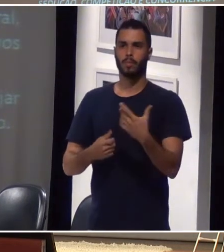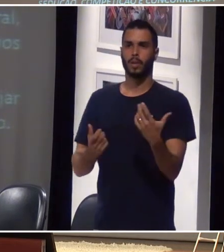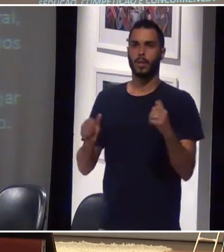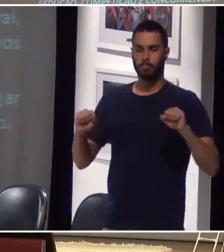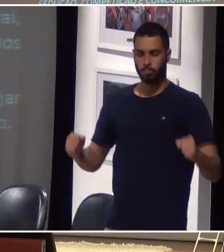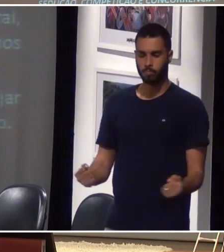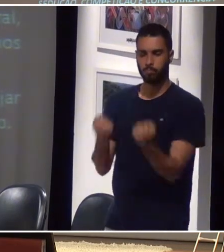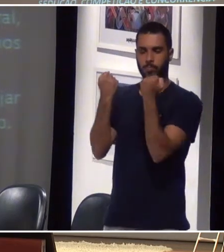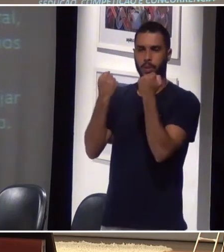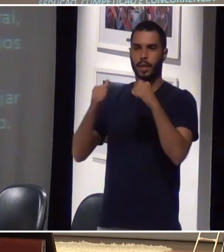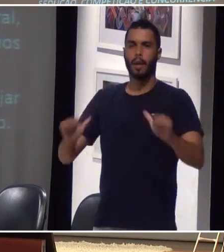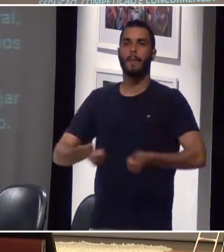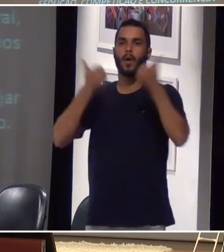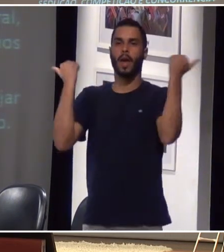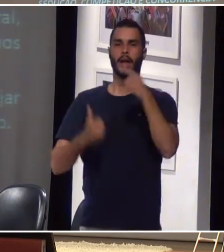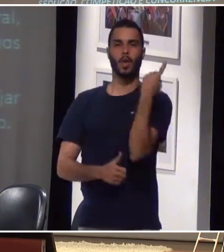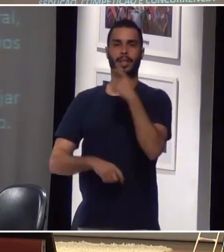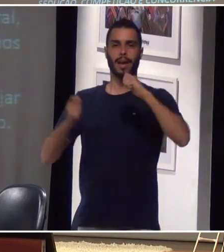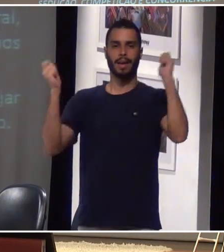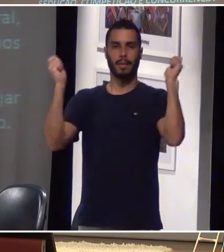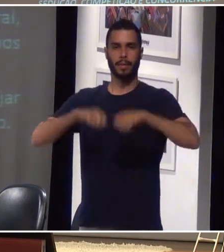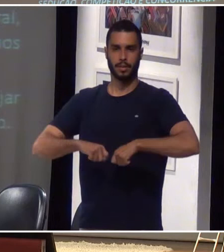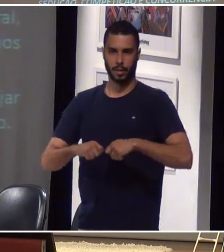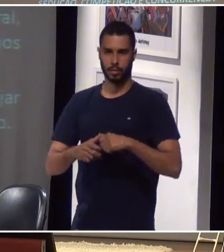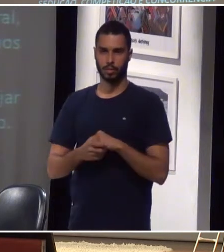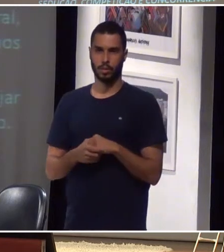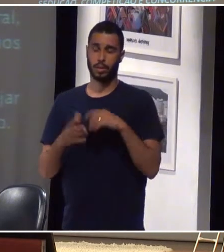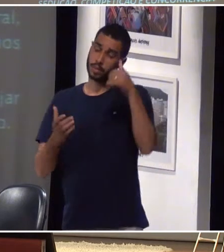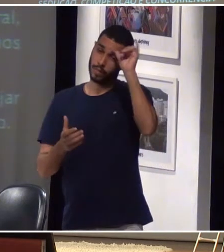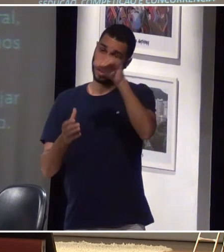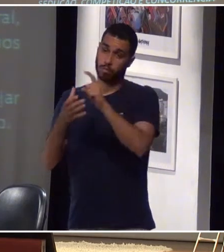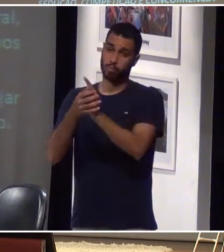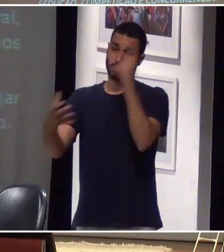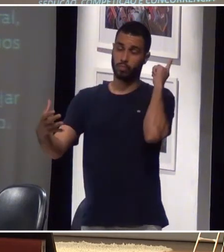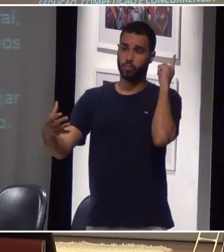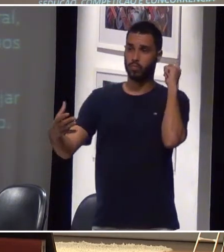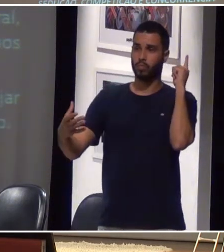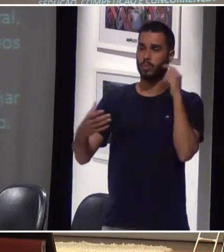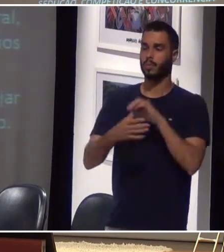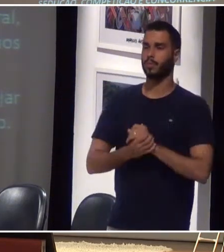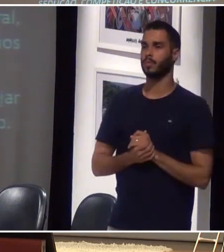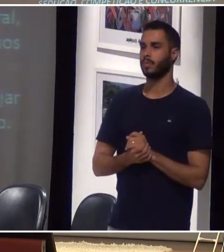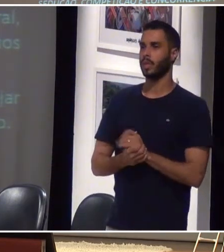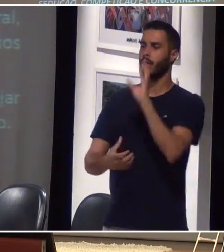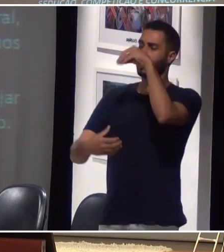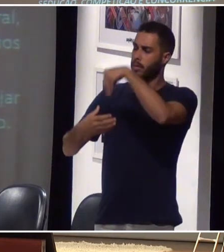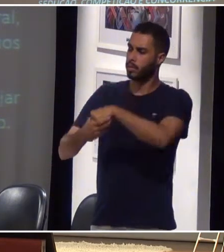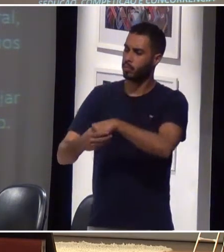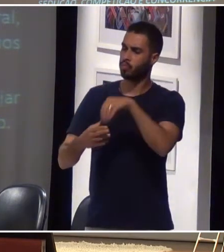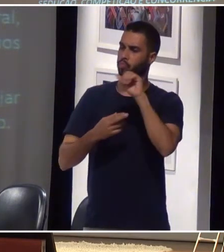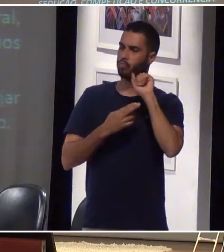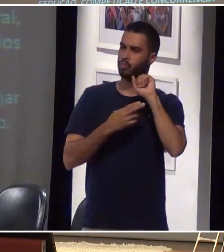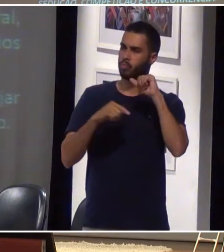humano para que possamos melhorar nossa capacidade de corrência e de não exclusão. Inseridos na educação e no mercado